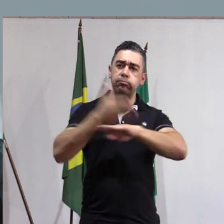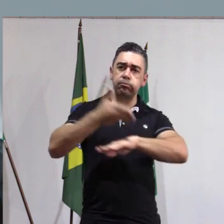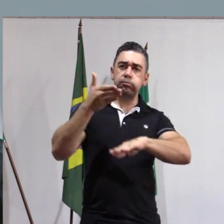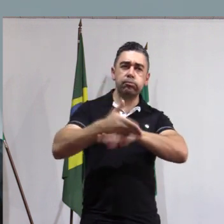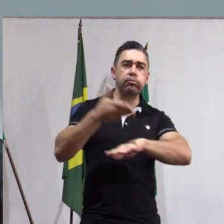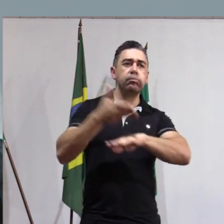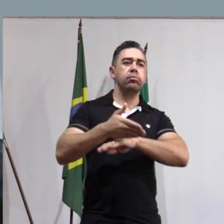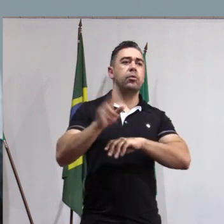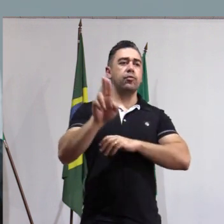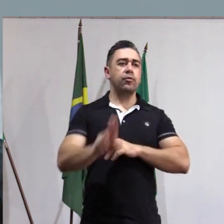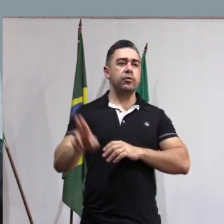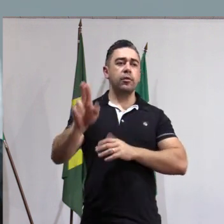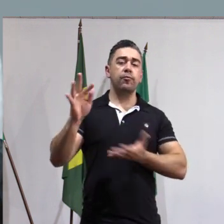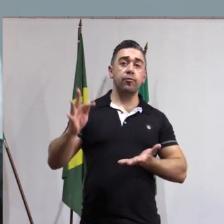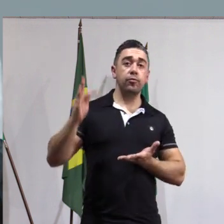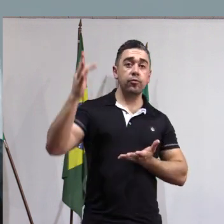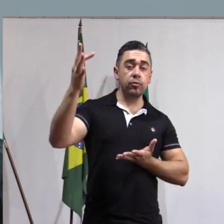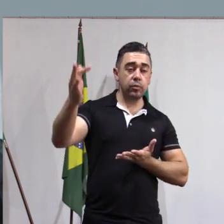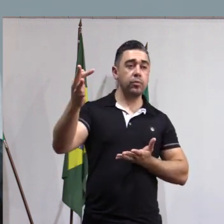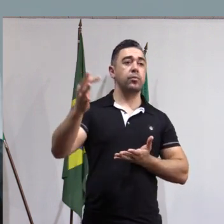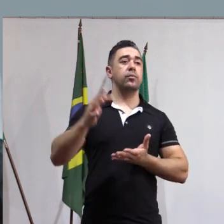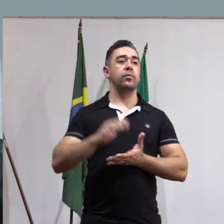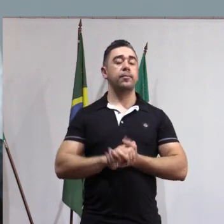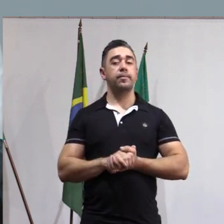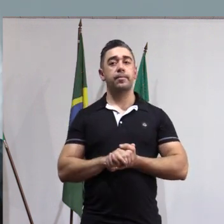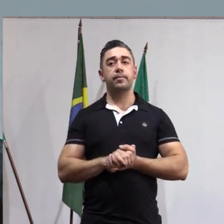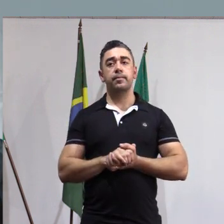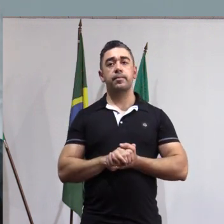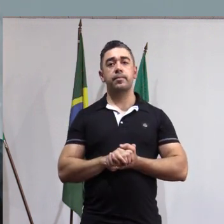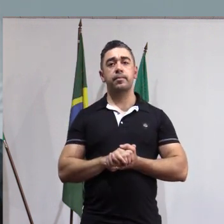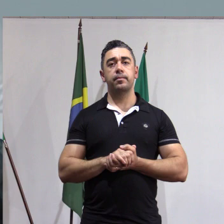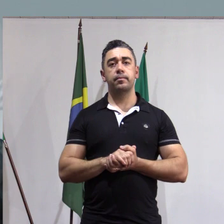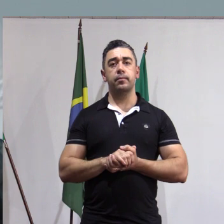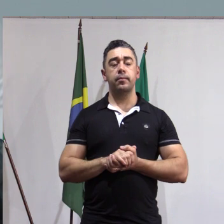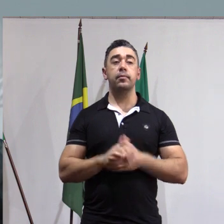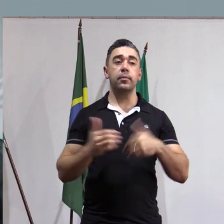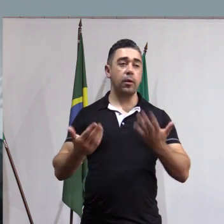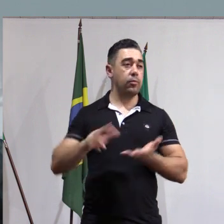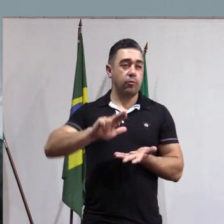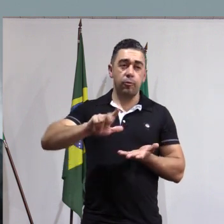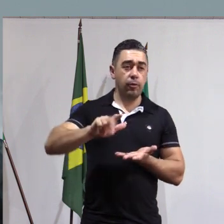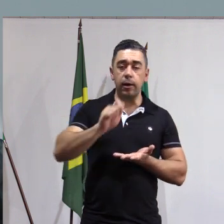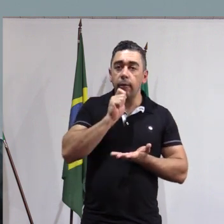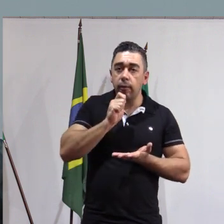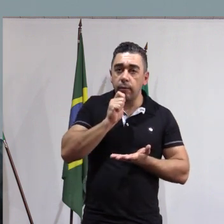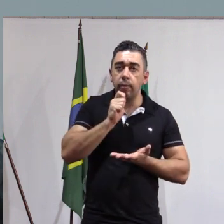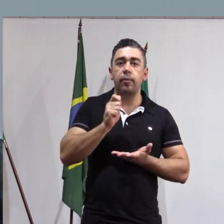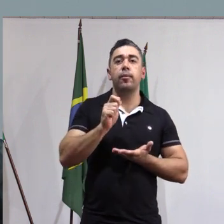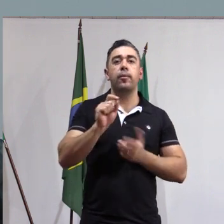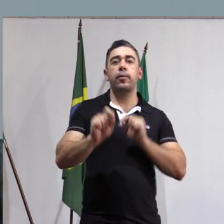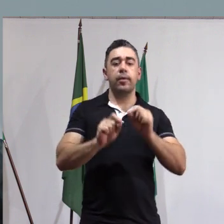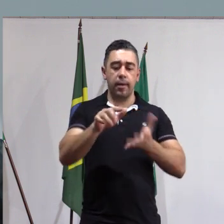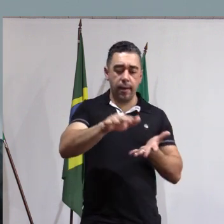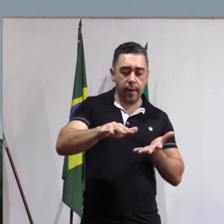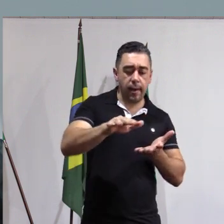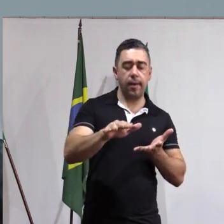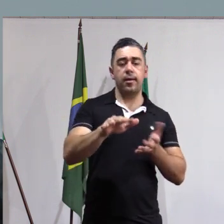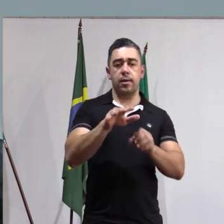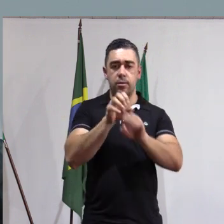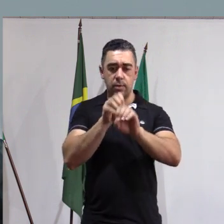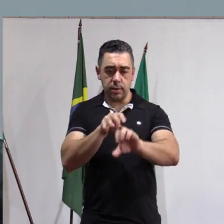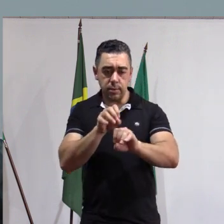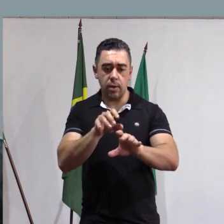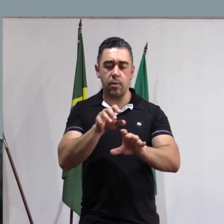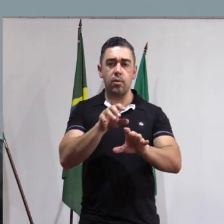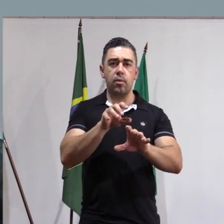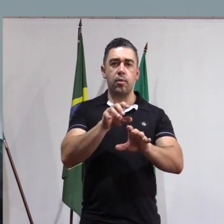no futuro. Afinal de contas, não é à toa que a área da educação, o setor